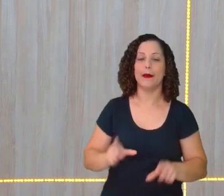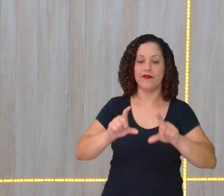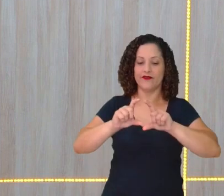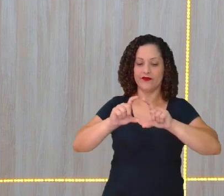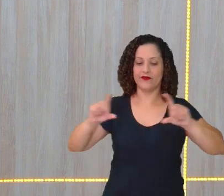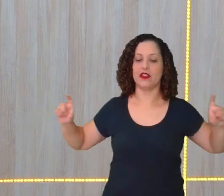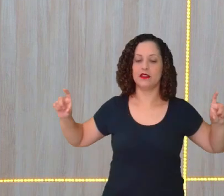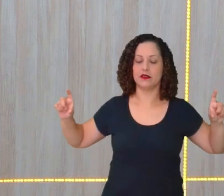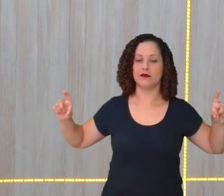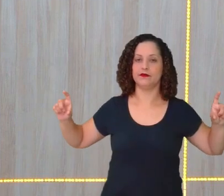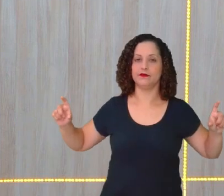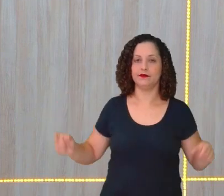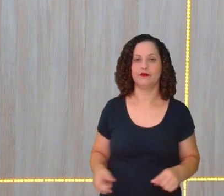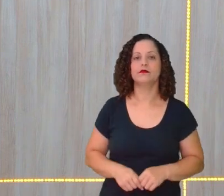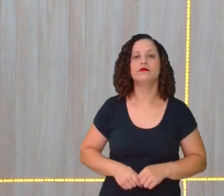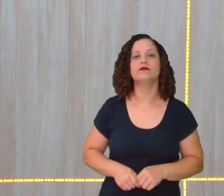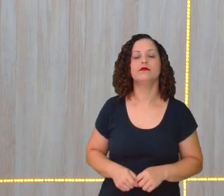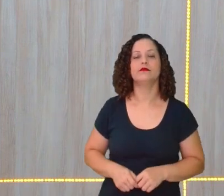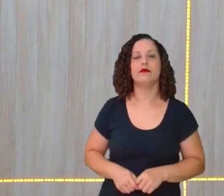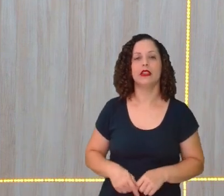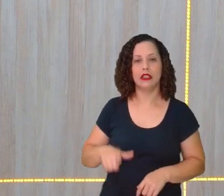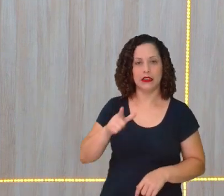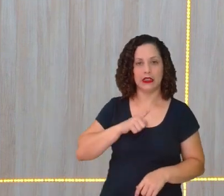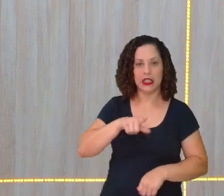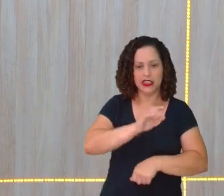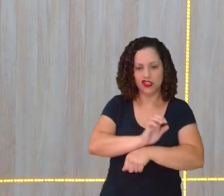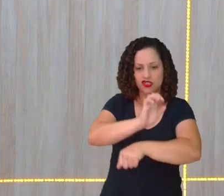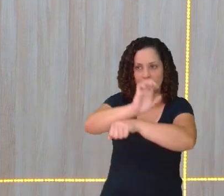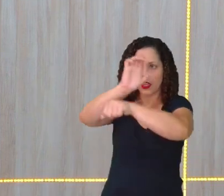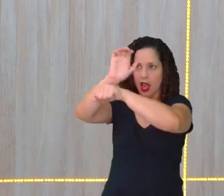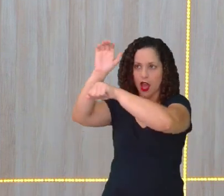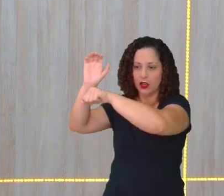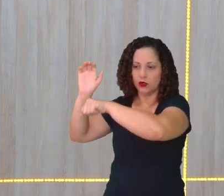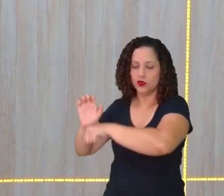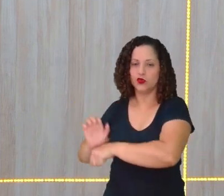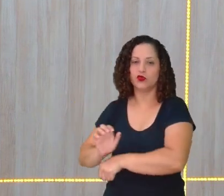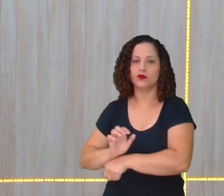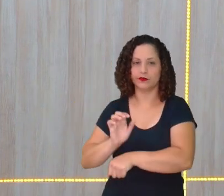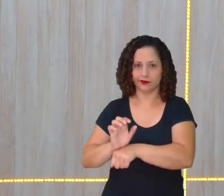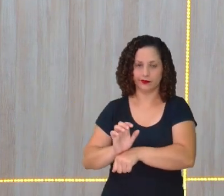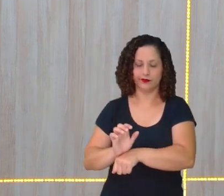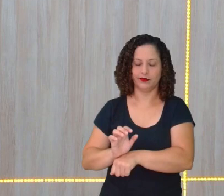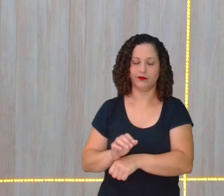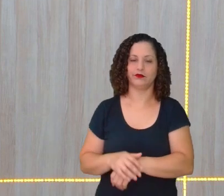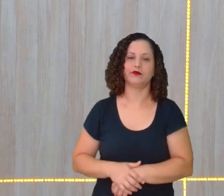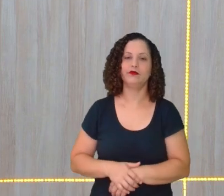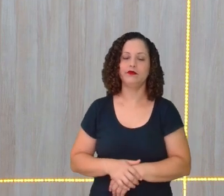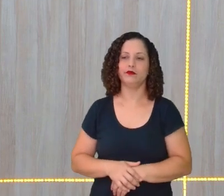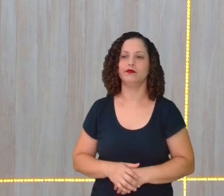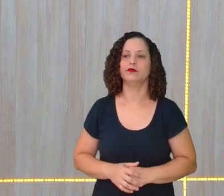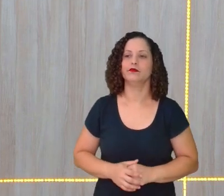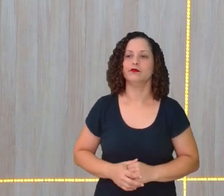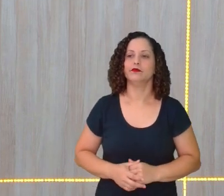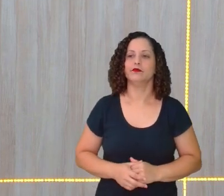coisa, the United States, tá? E a gente coloca of America, da América, né?